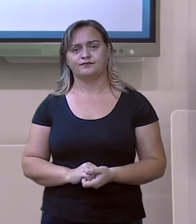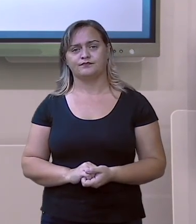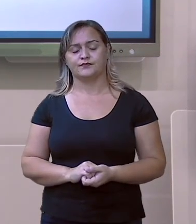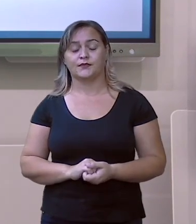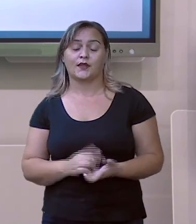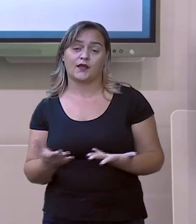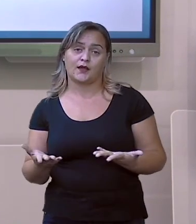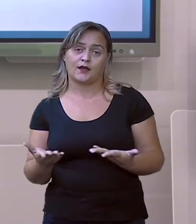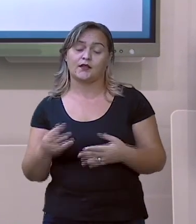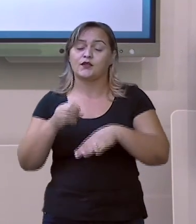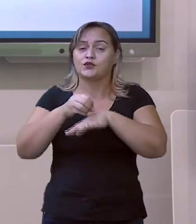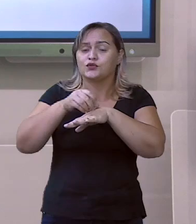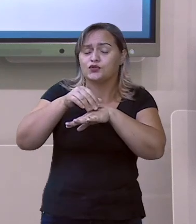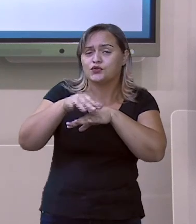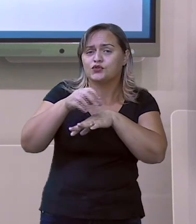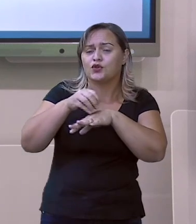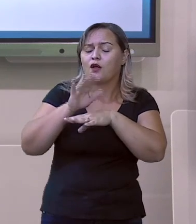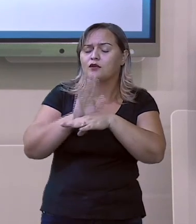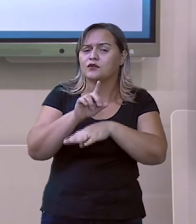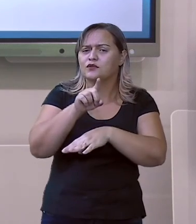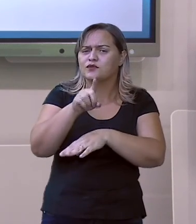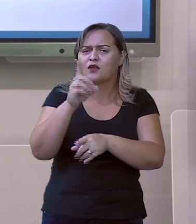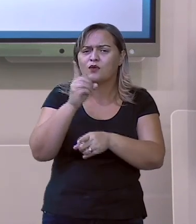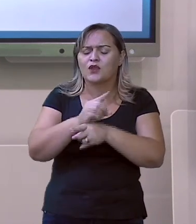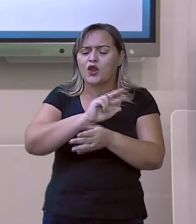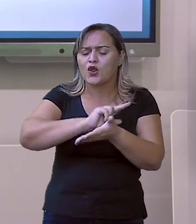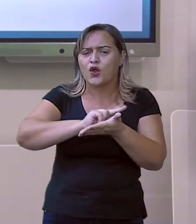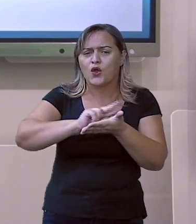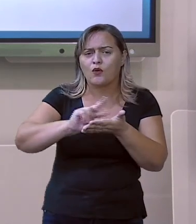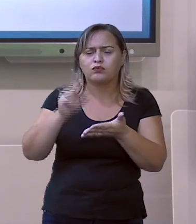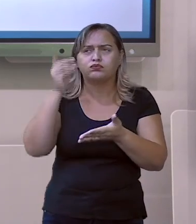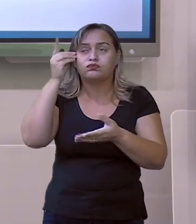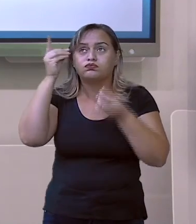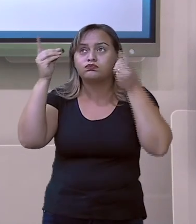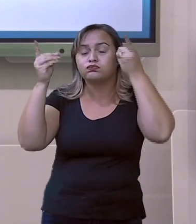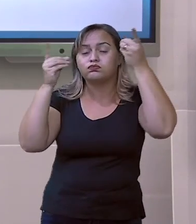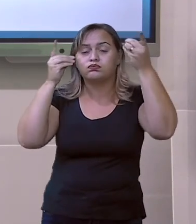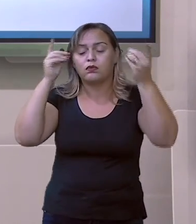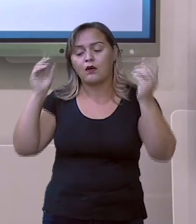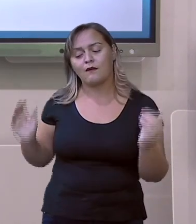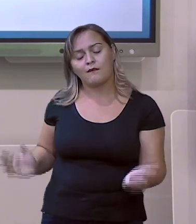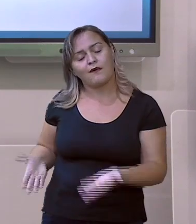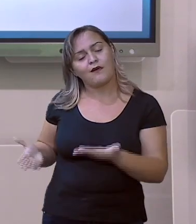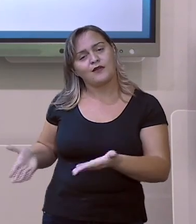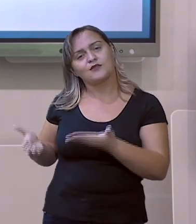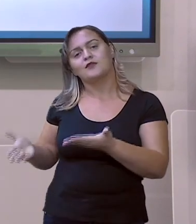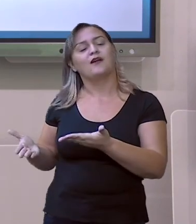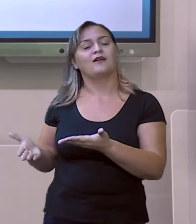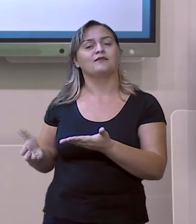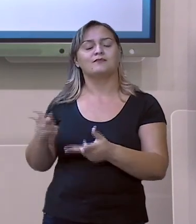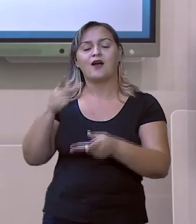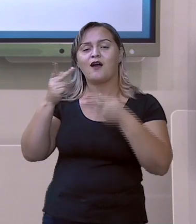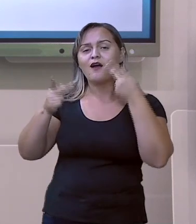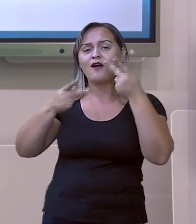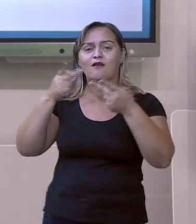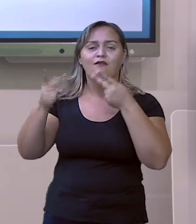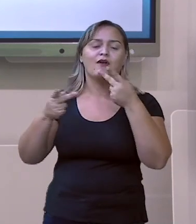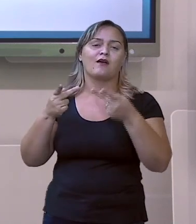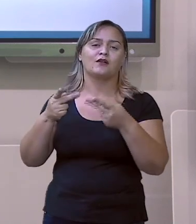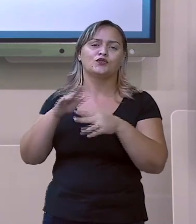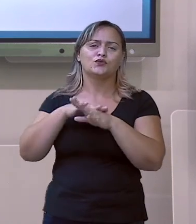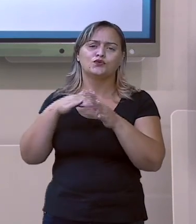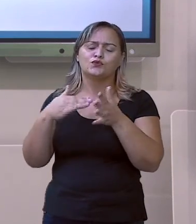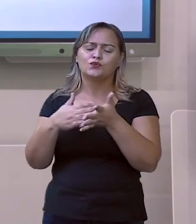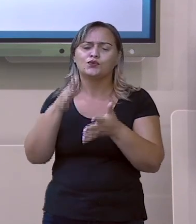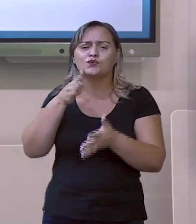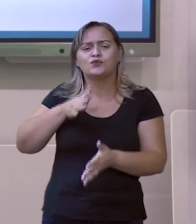a encontrar algumas ideias novas para incentivar a fala dos pequenos com síndrome de Down. Eu sei que alguns dias vão parecer